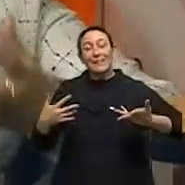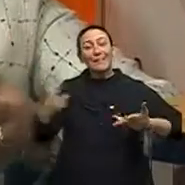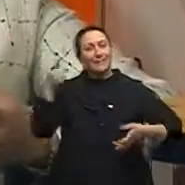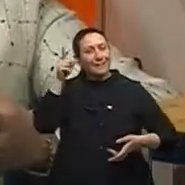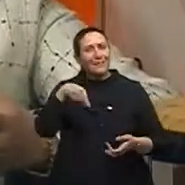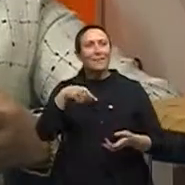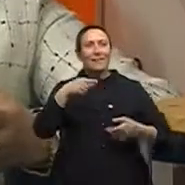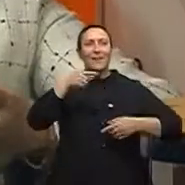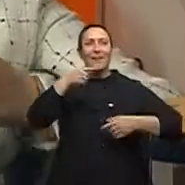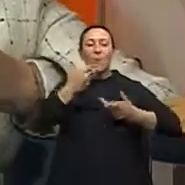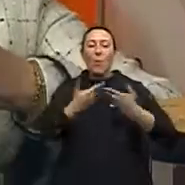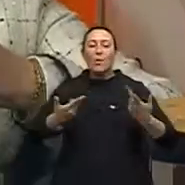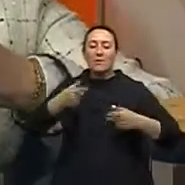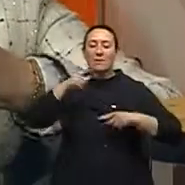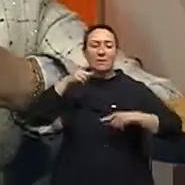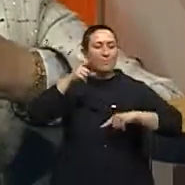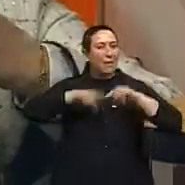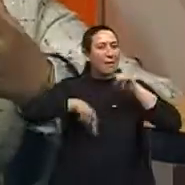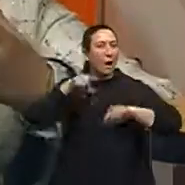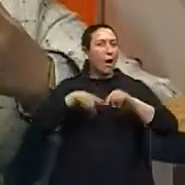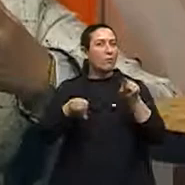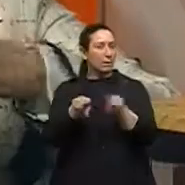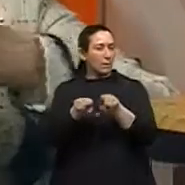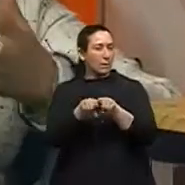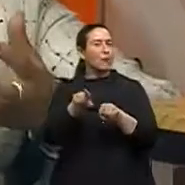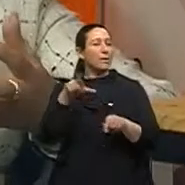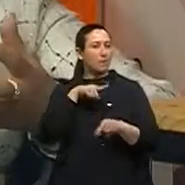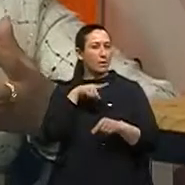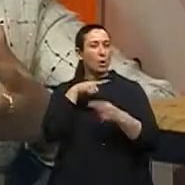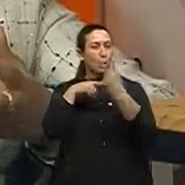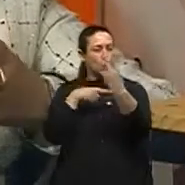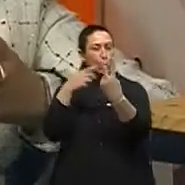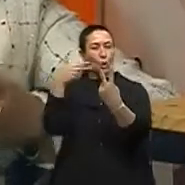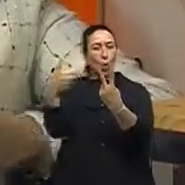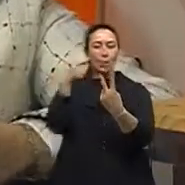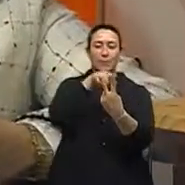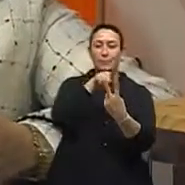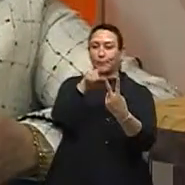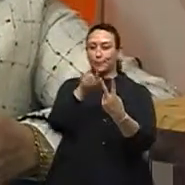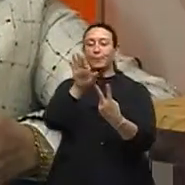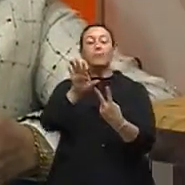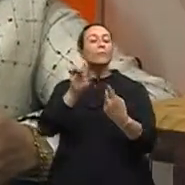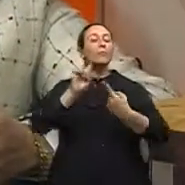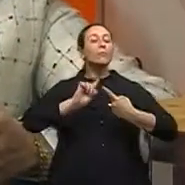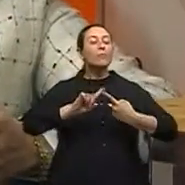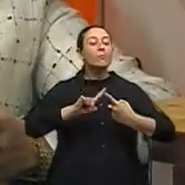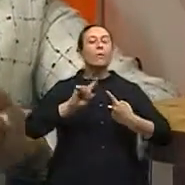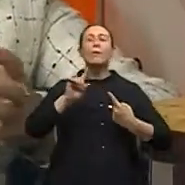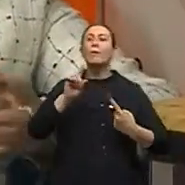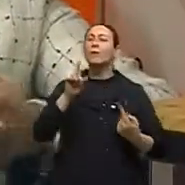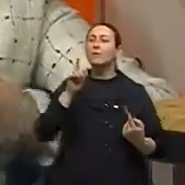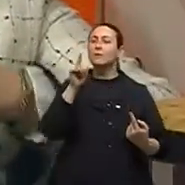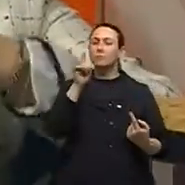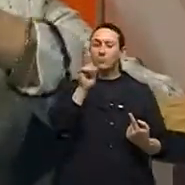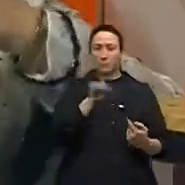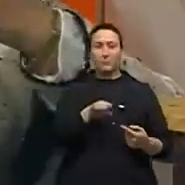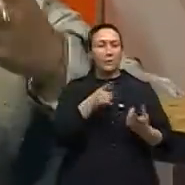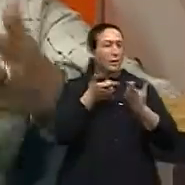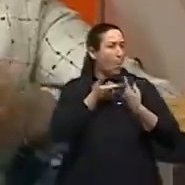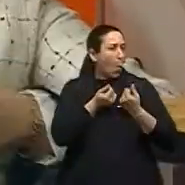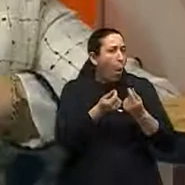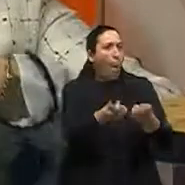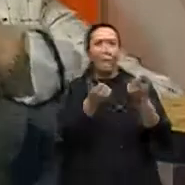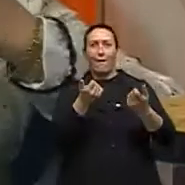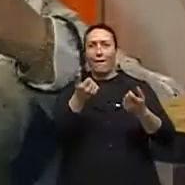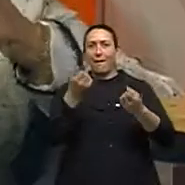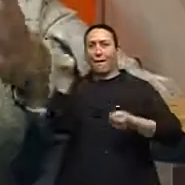coisa material também tem dois tipos de duas ões diferentes primeiro a compra de materiais ou bens